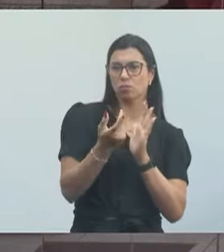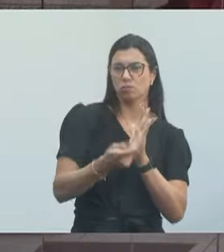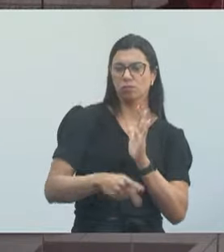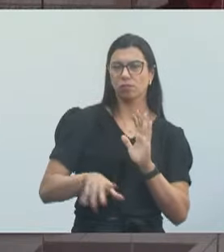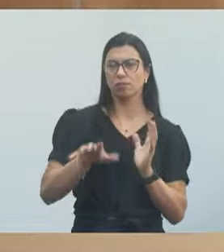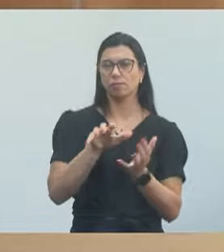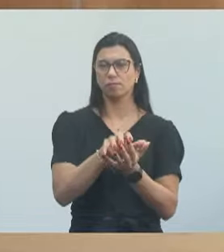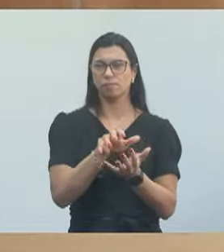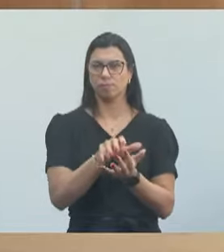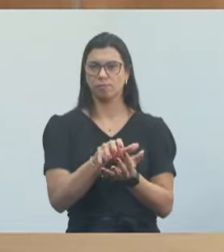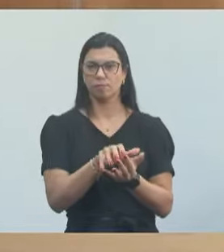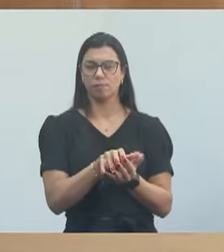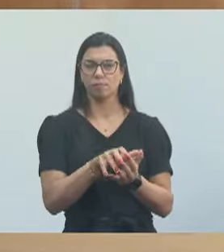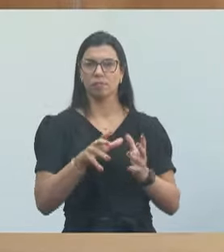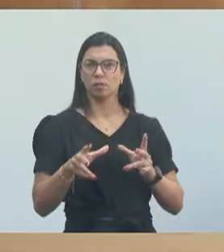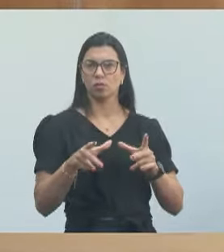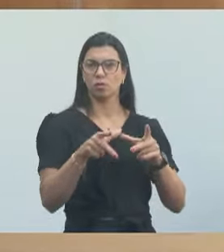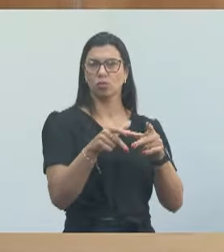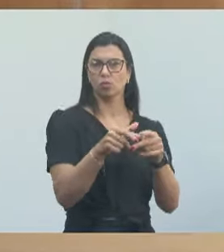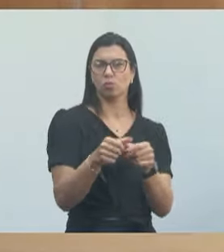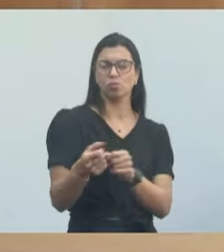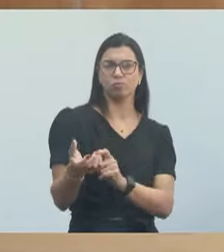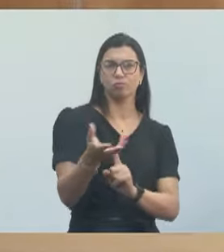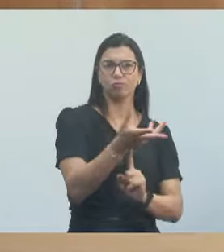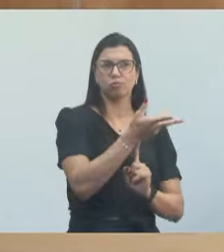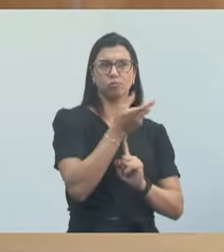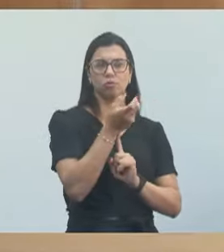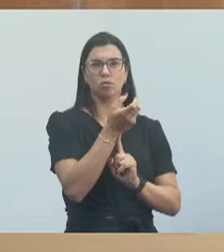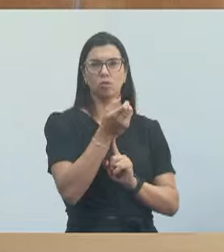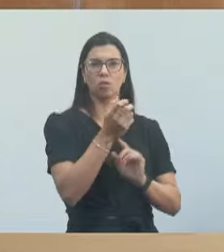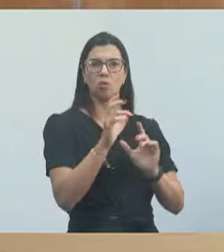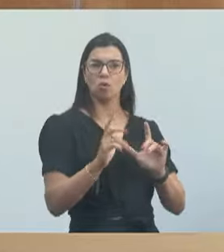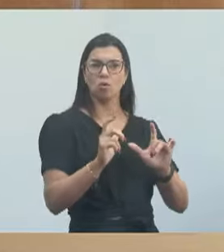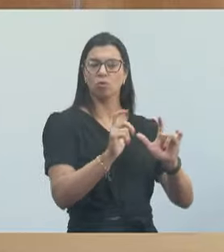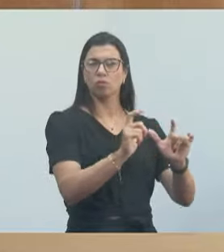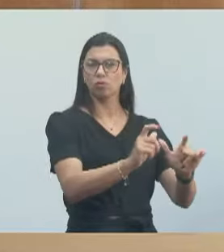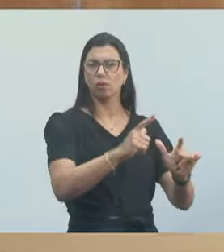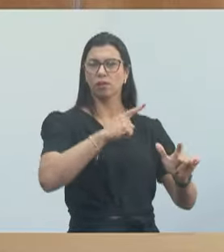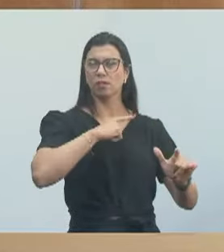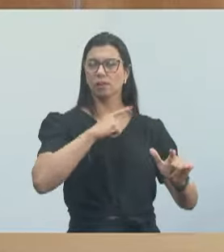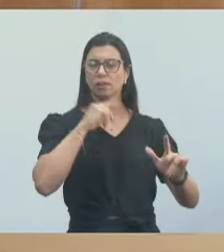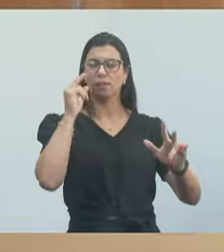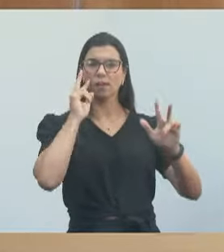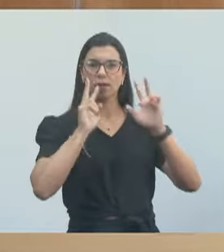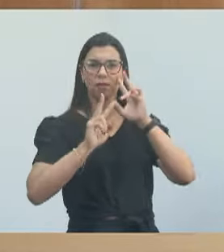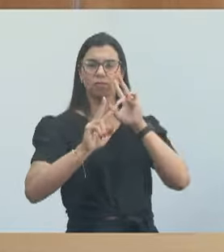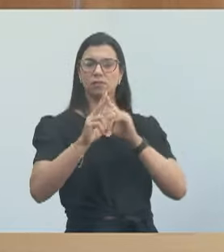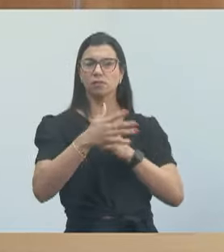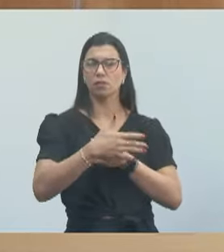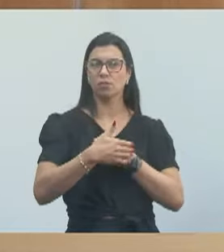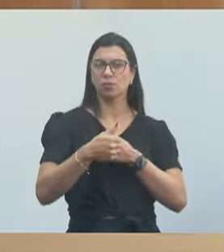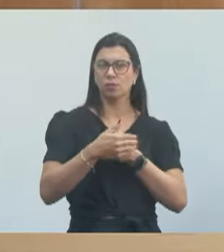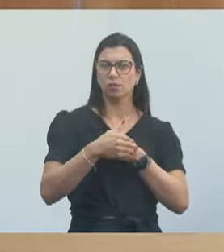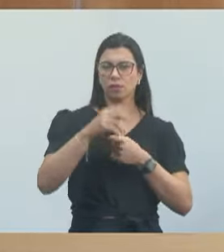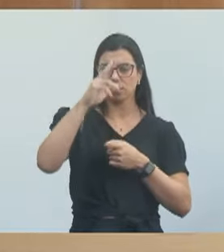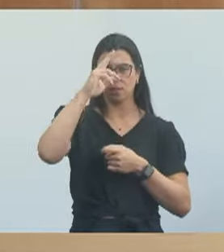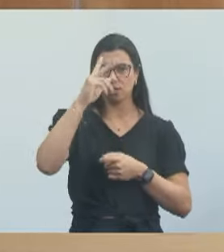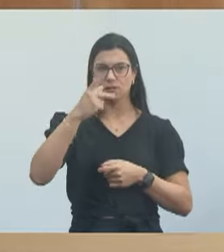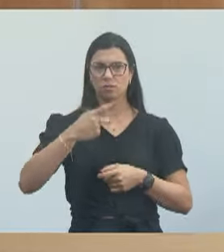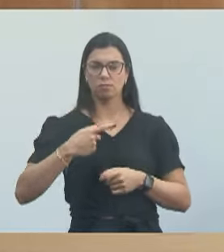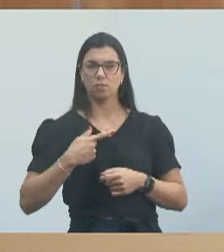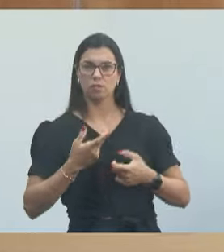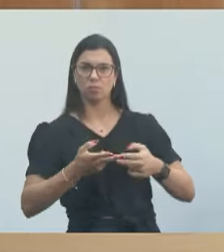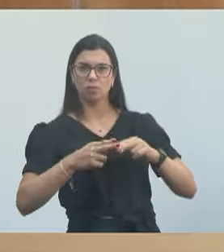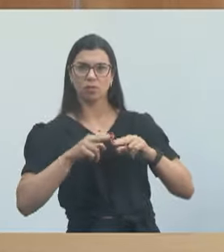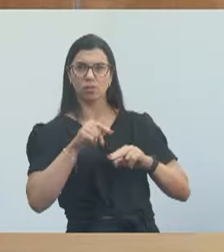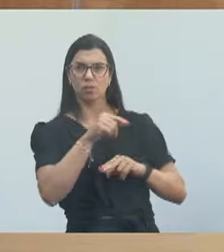museu. Toda aquela obra de arte, todo aquele prédio, tudo aquilo tem a visão, o carinho e o reconhecimento de você, Alex.